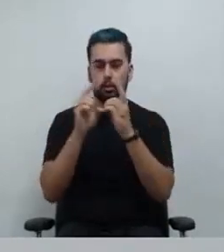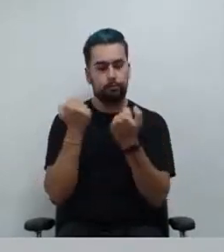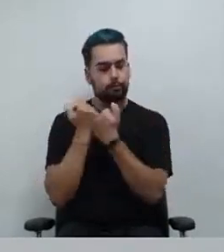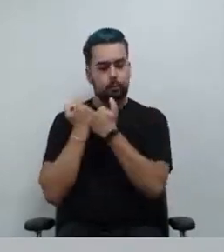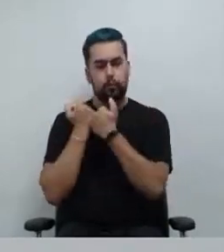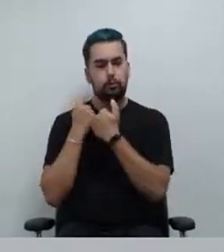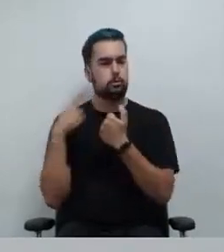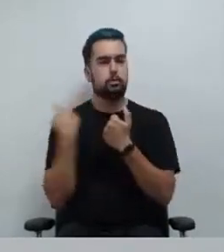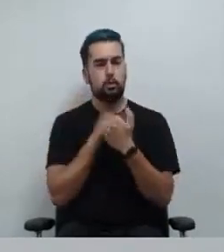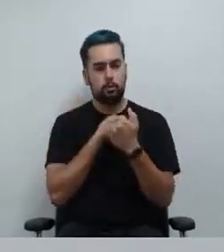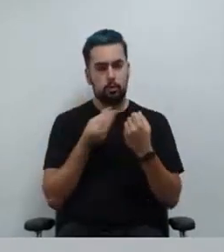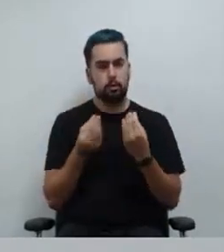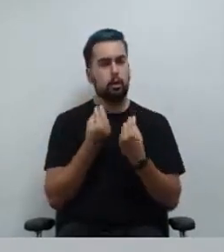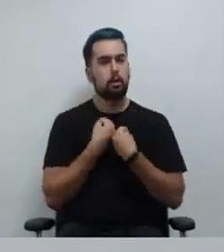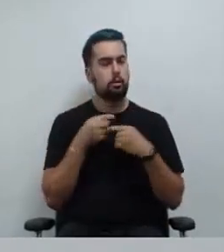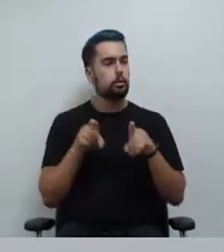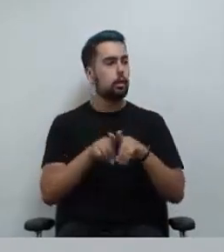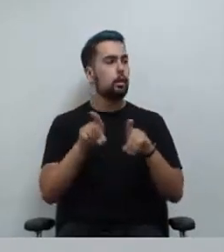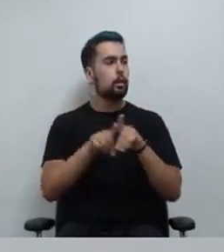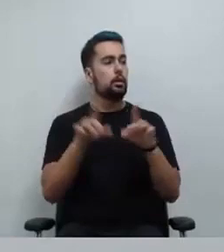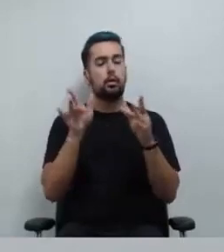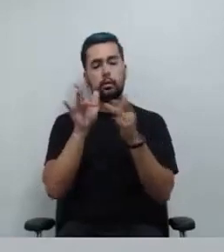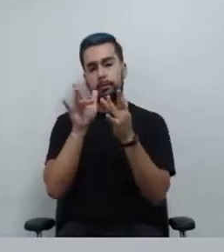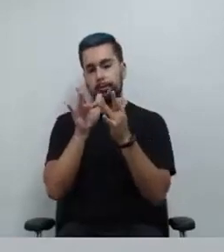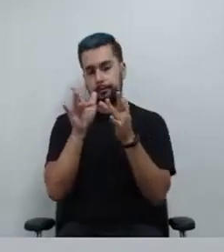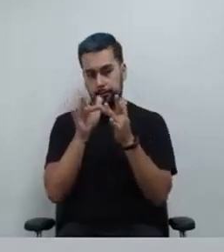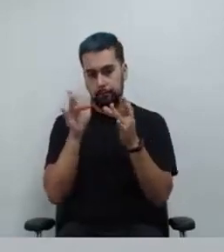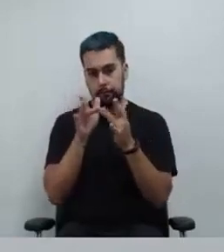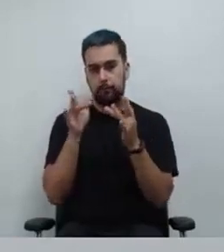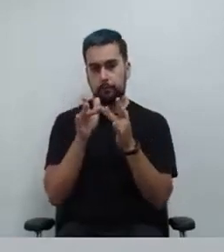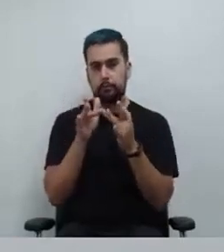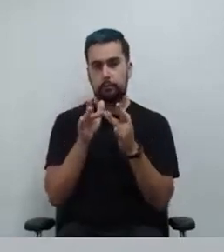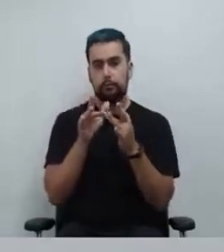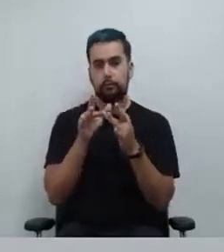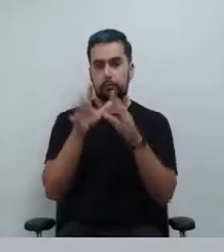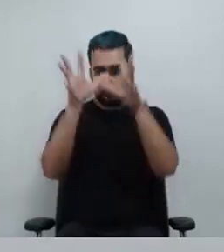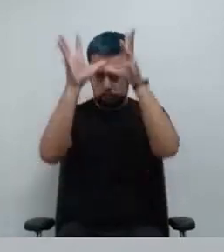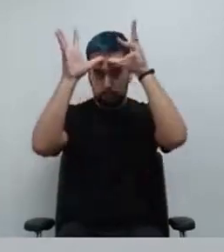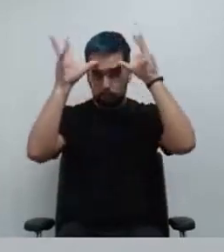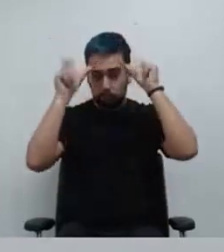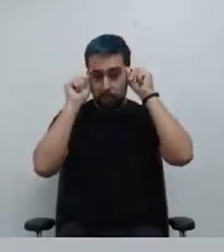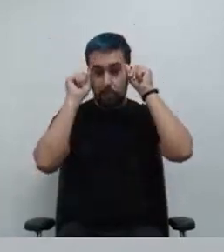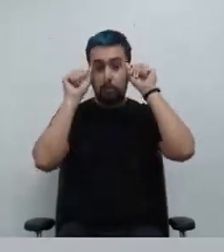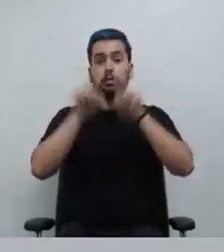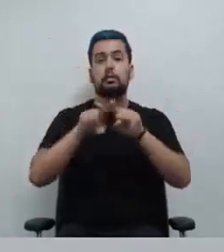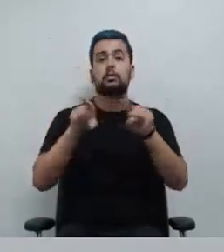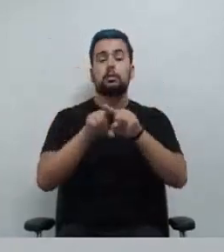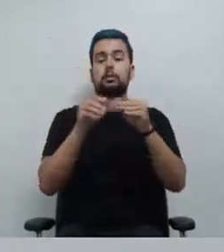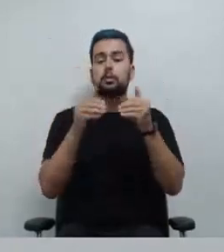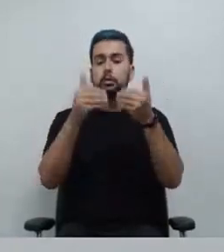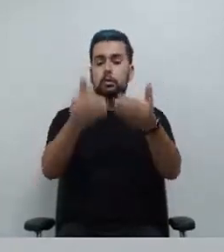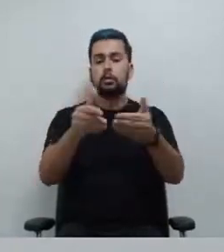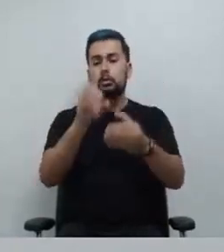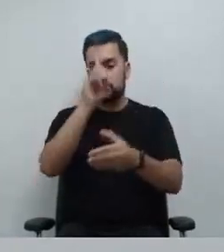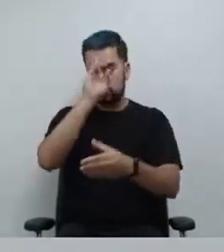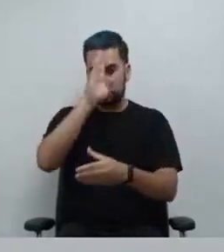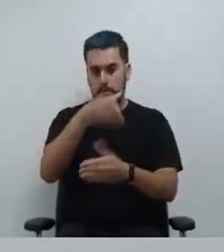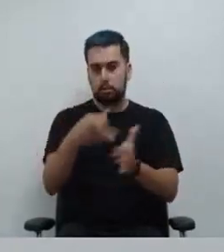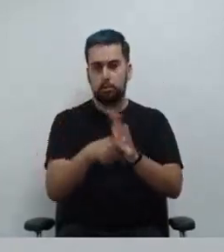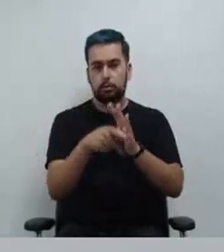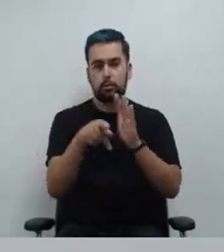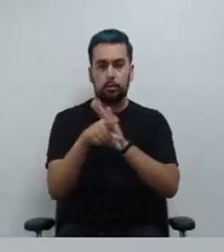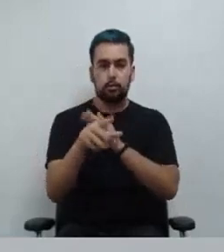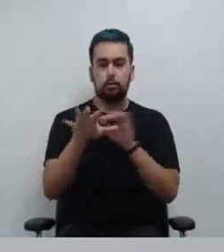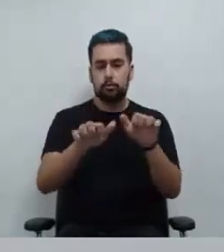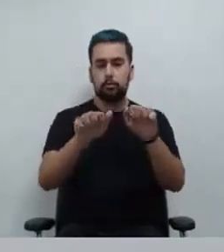gente. E também estamos em contato com o Tribunal de Justiça, para além da direção do fórum, né, para que